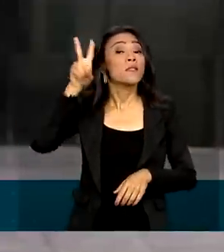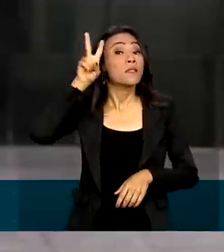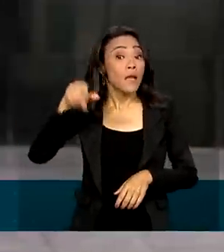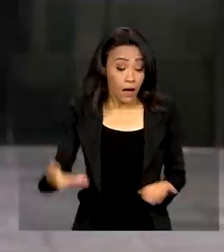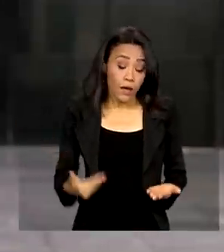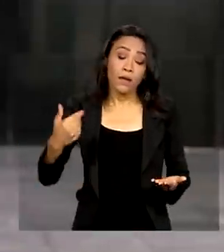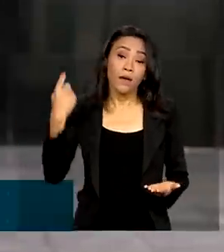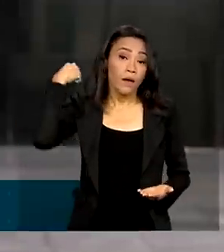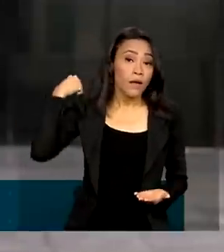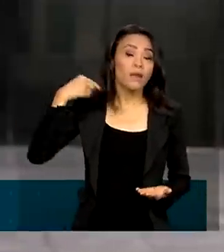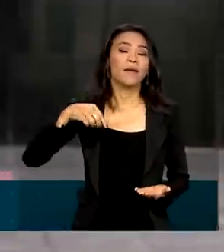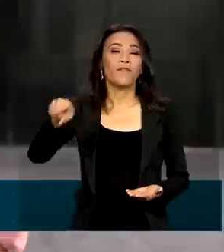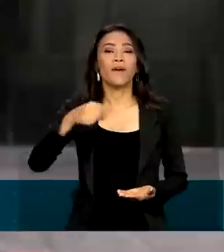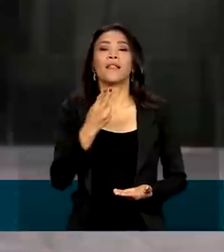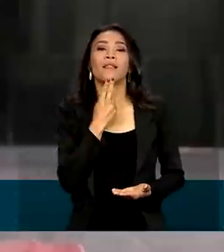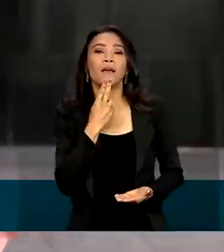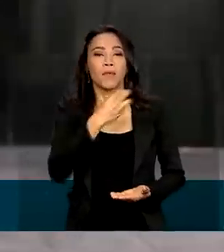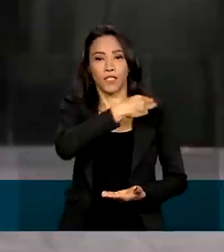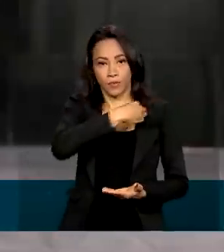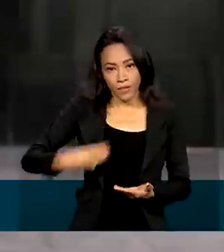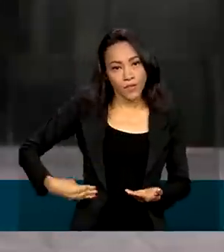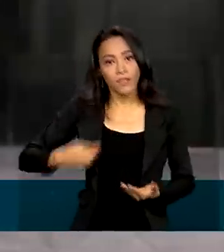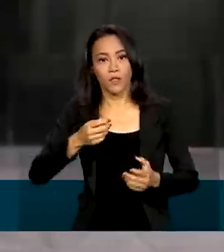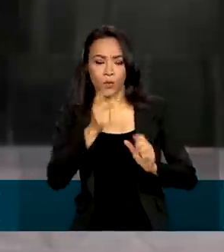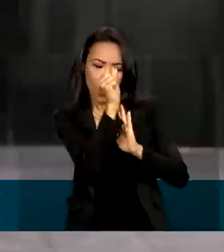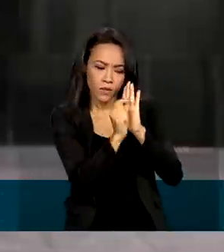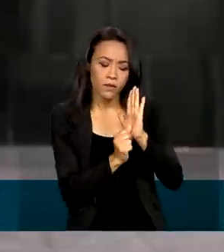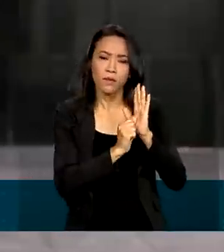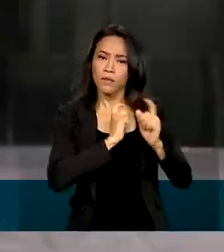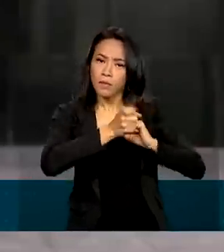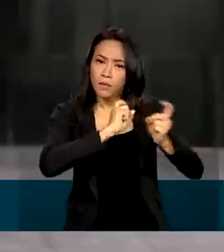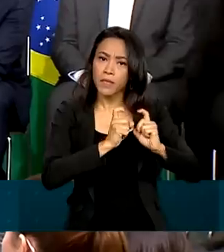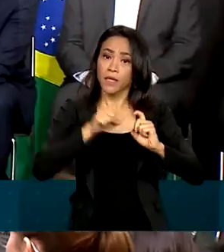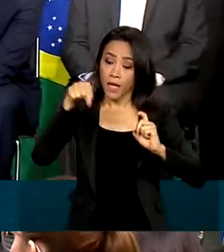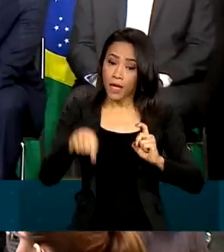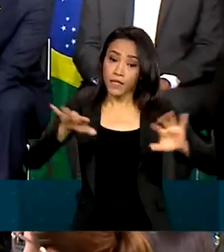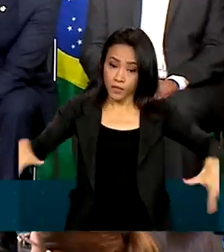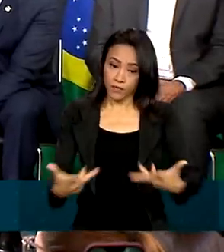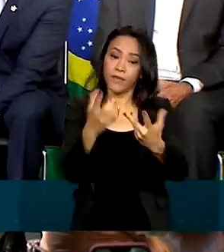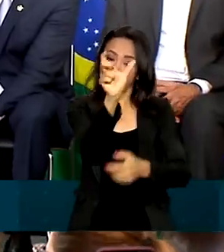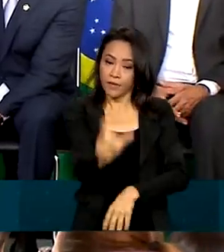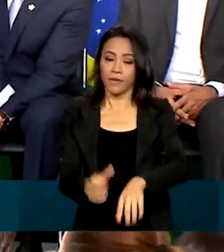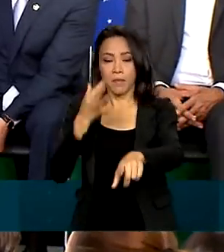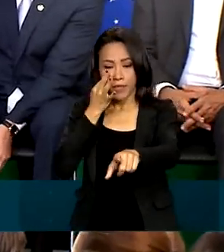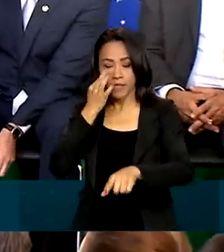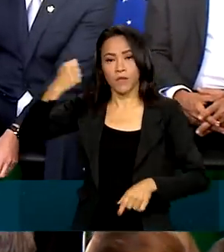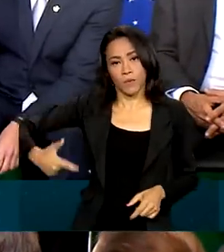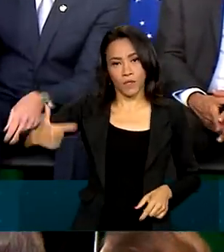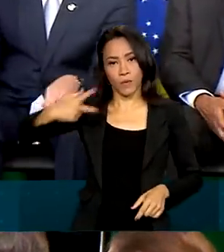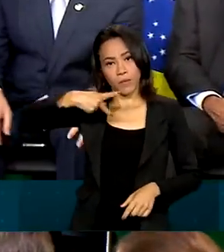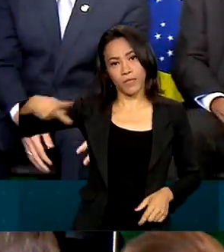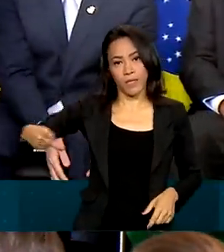tebetes serem postada como ministra do planejamento e orçamento o evento aqui no Planalto contou com a presença do vice-presidente